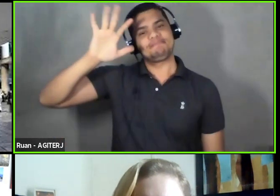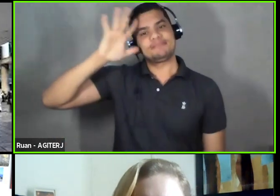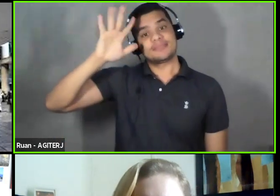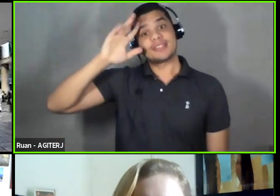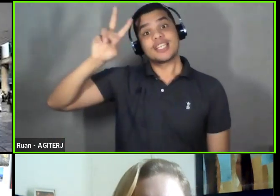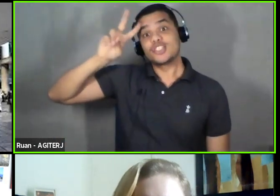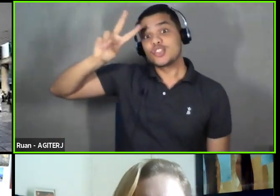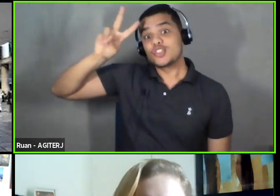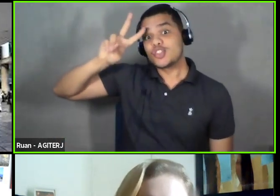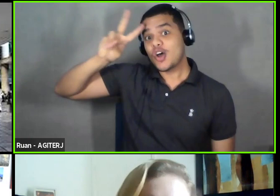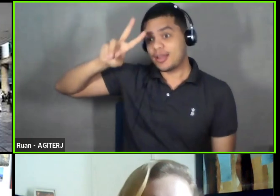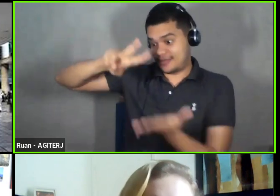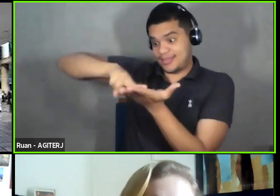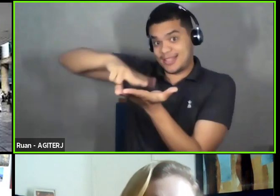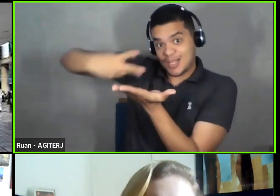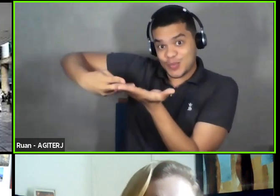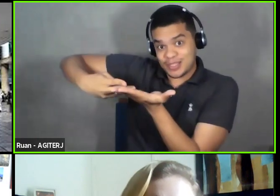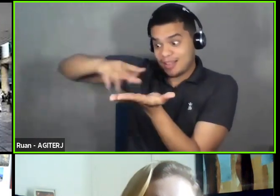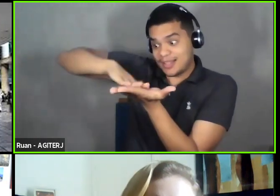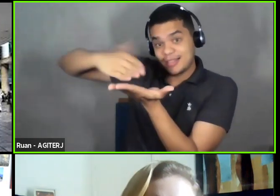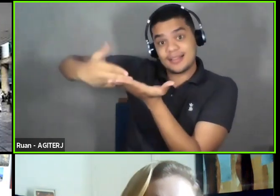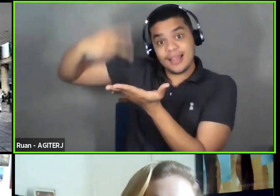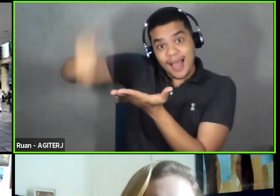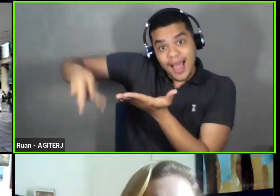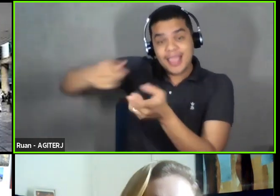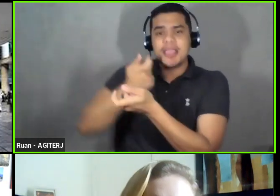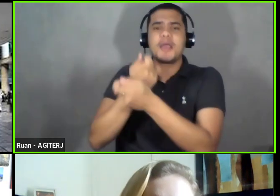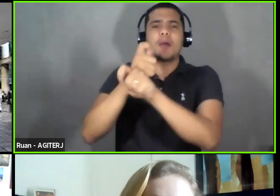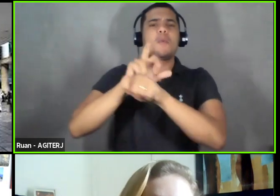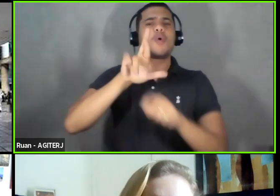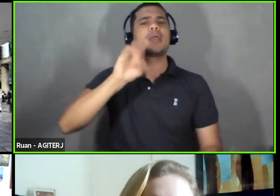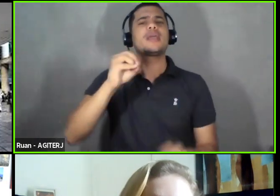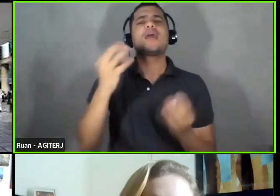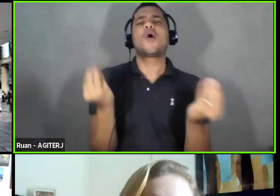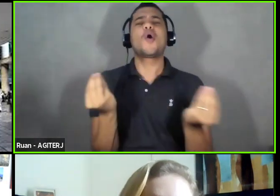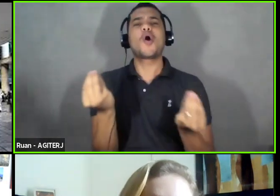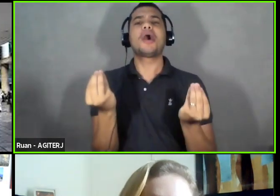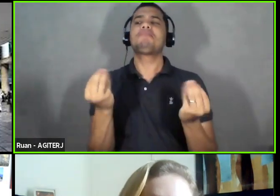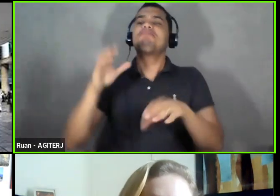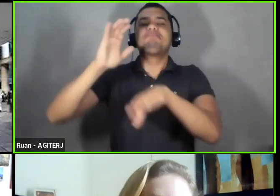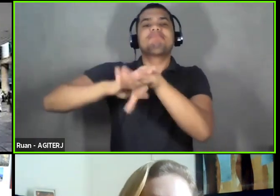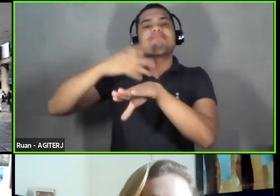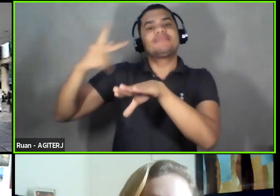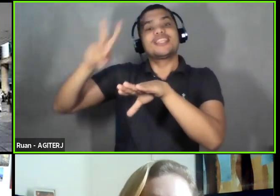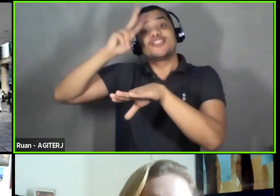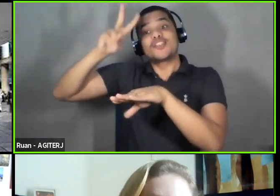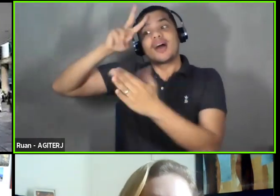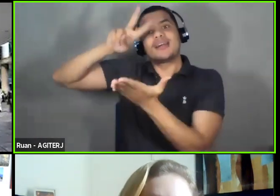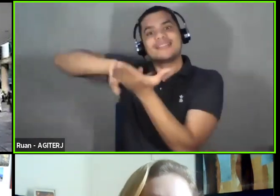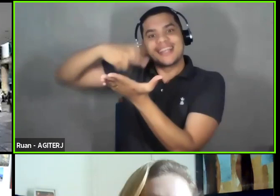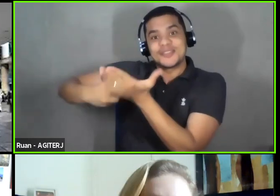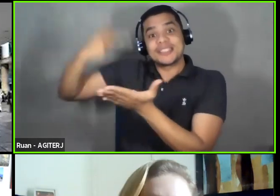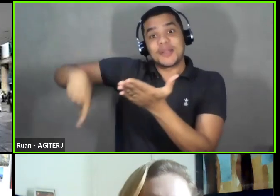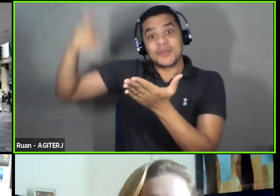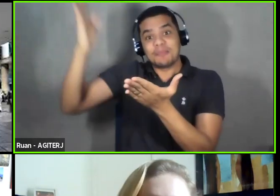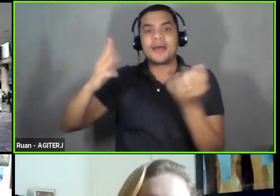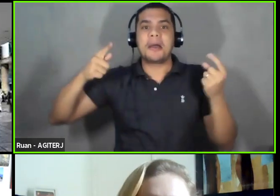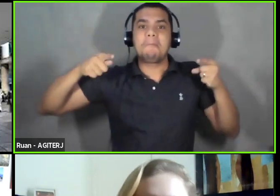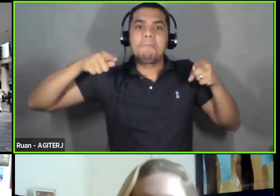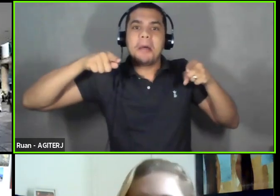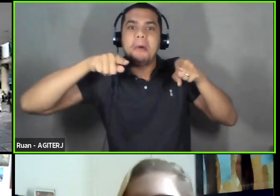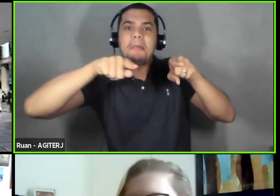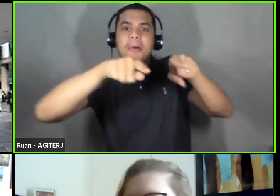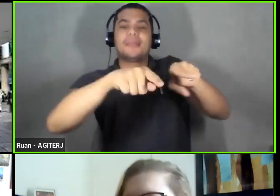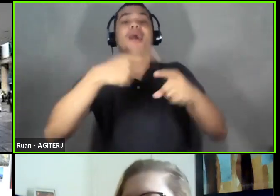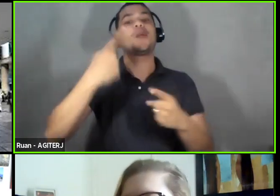e da interpretação na PUC-Rio corre paralela à própria história dos estudos da tradução do Brasil, diante